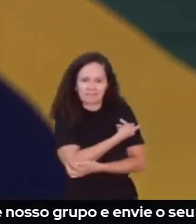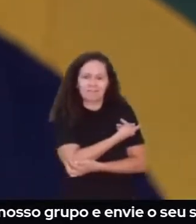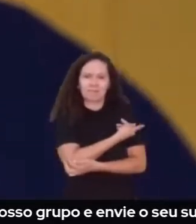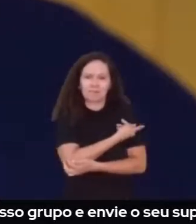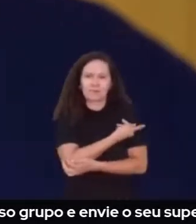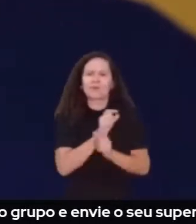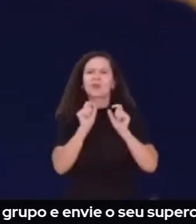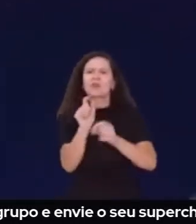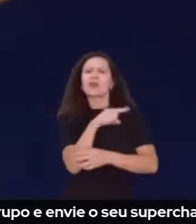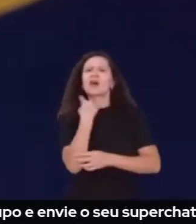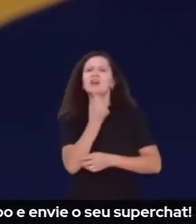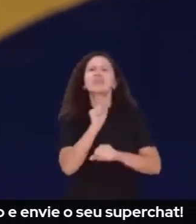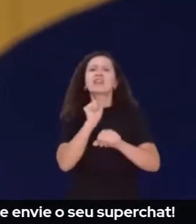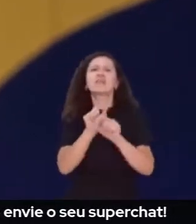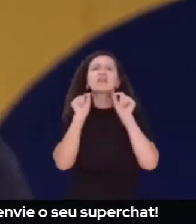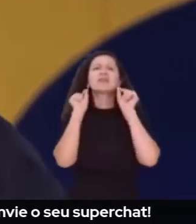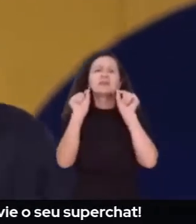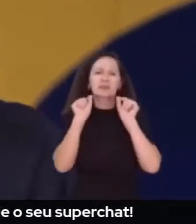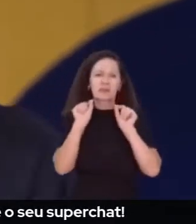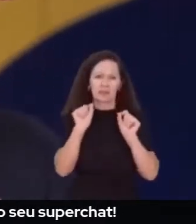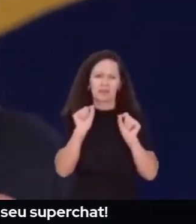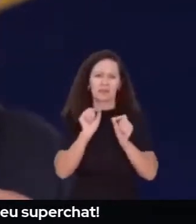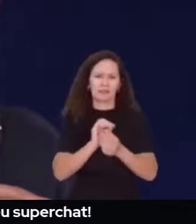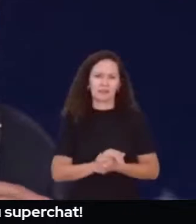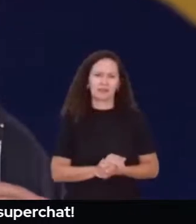esperando? Então, companheiro,